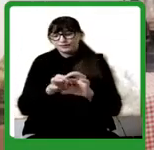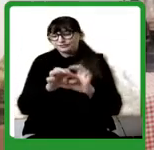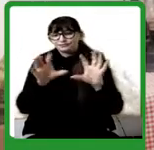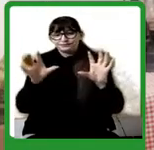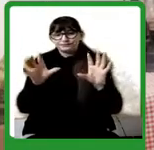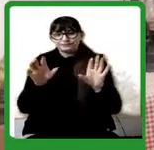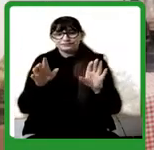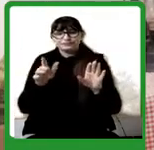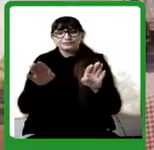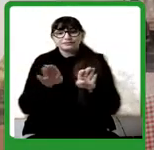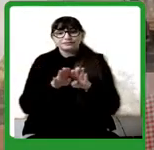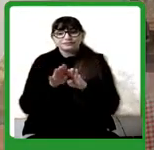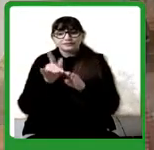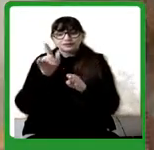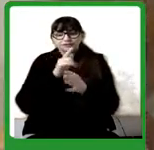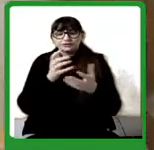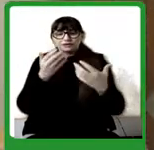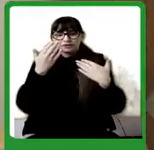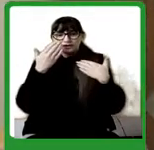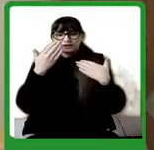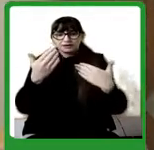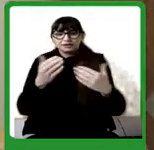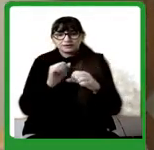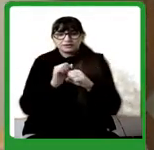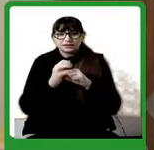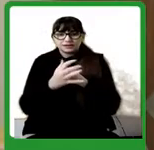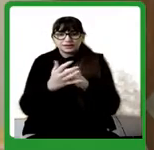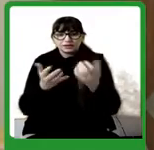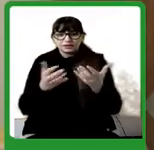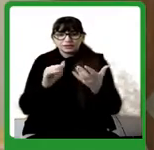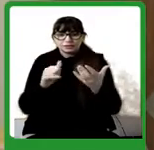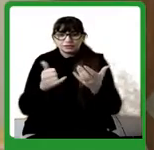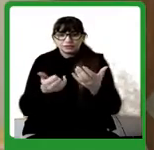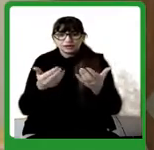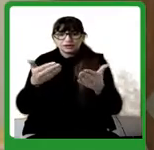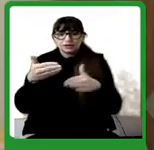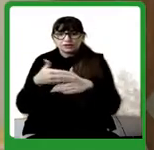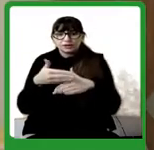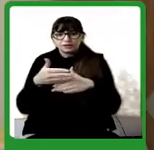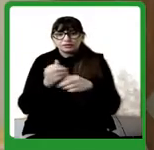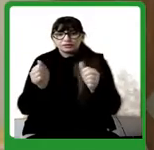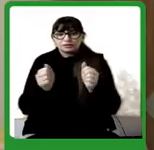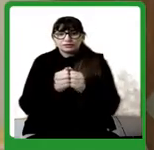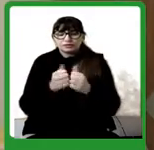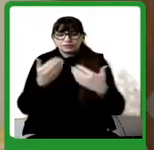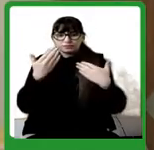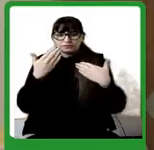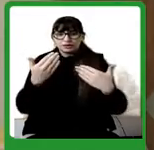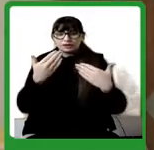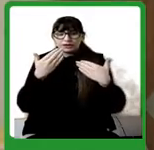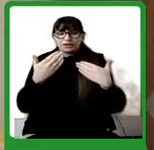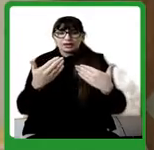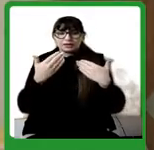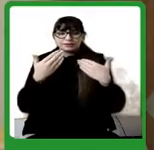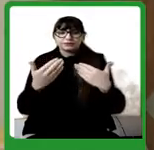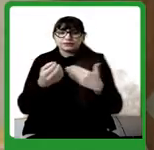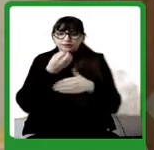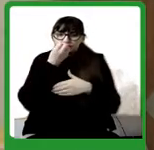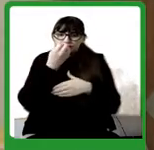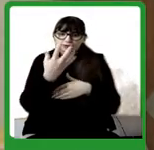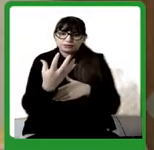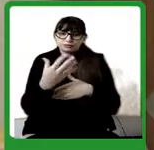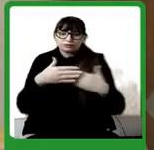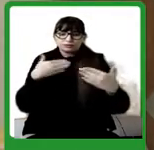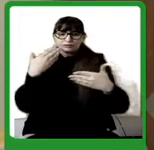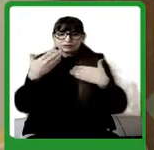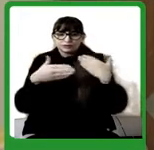quero agradecer o Sicredi pela parceria, pela oportunidade de estar aqui com vocês hoje. Obrigado, gurizada. Obrigado pelo passeio hoje, pela